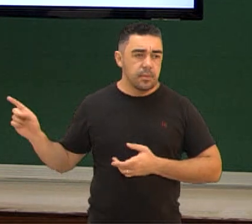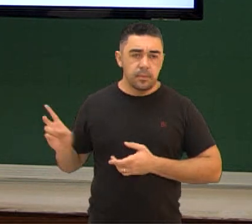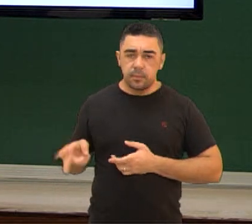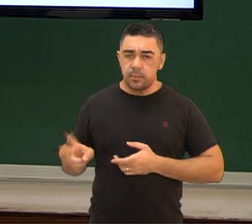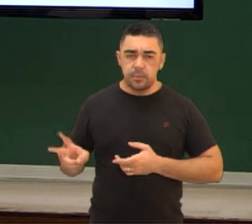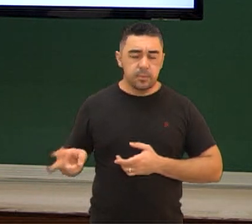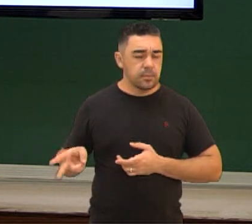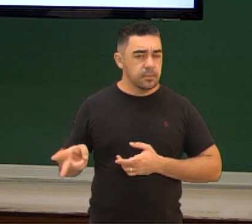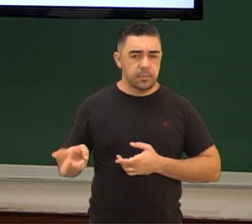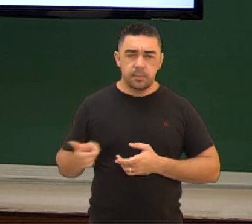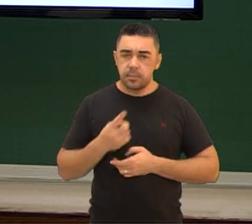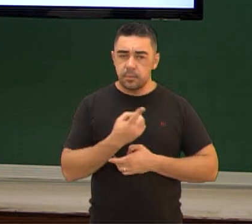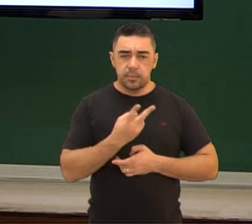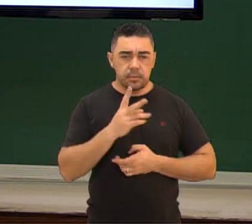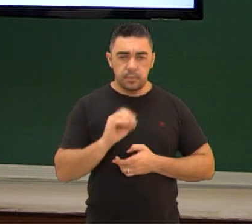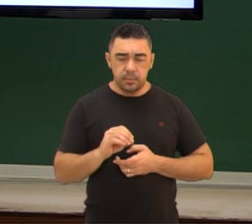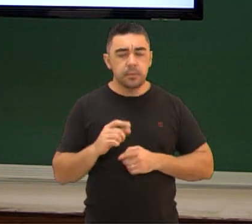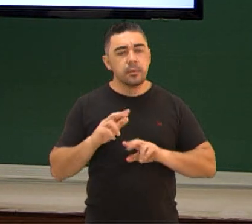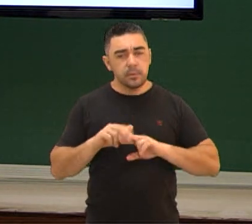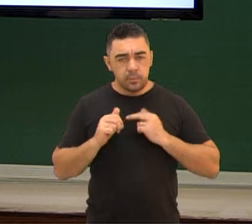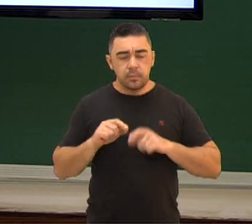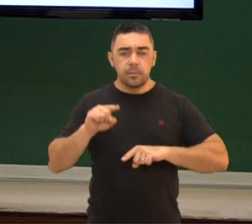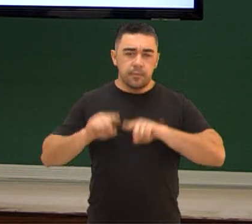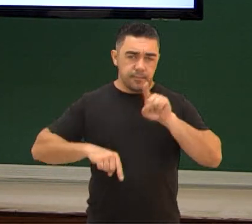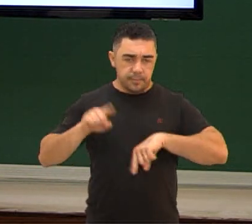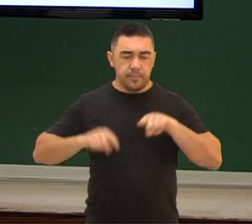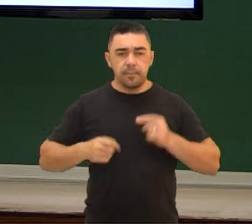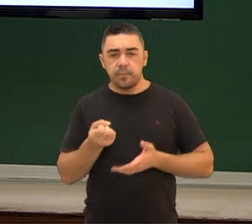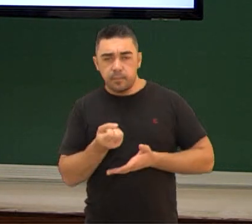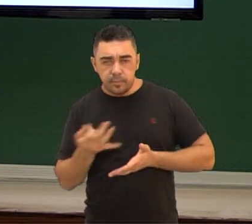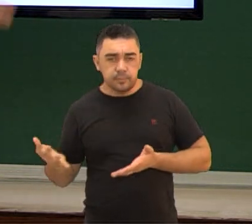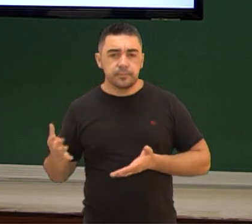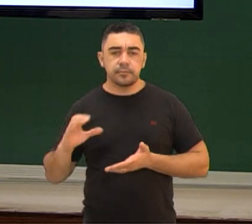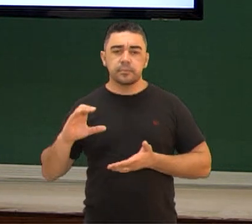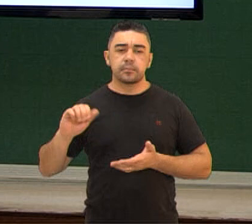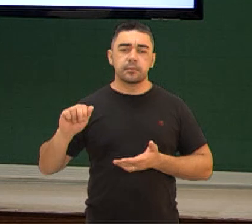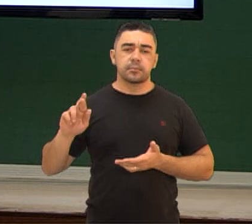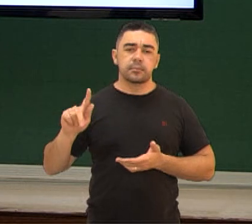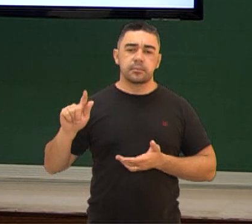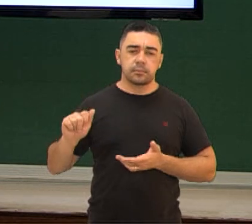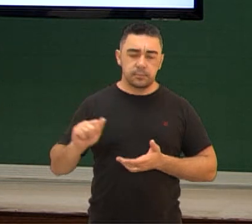por isso que as cargas é que variam, a quantidade de carga elétrica acionada.